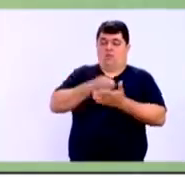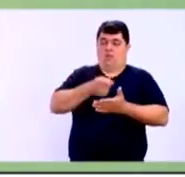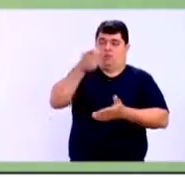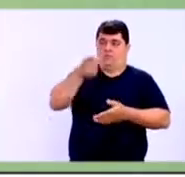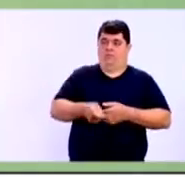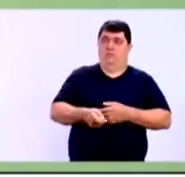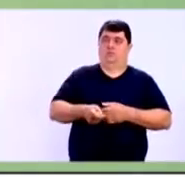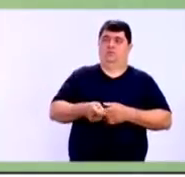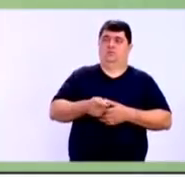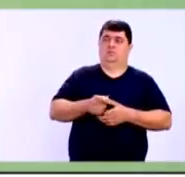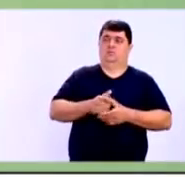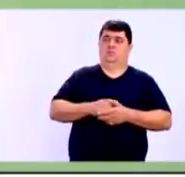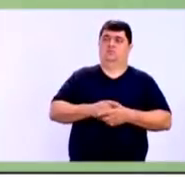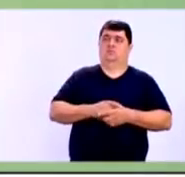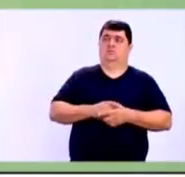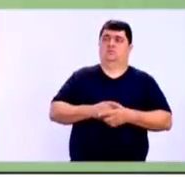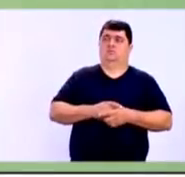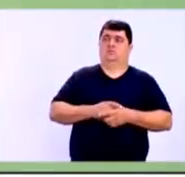daqui são as vendas,